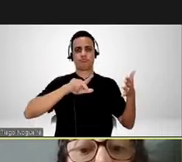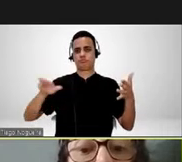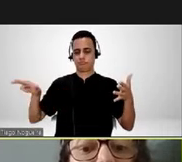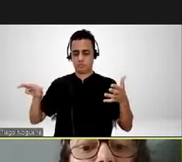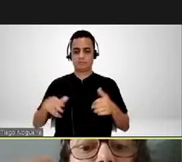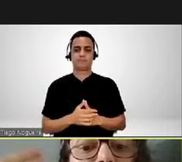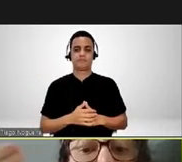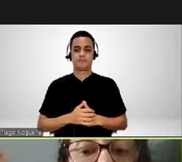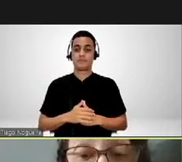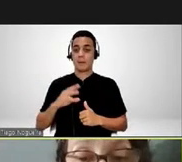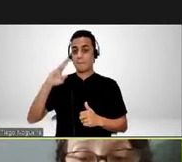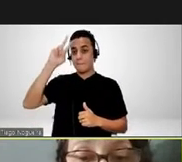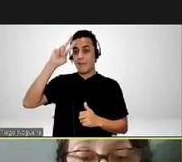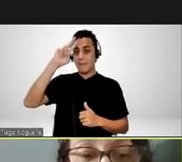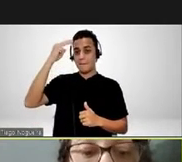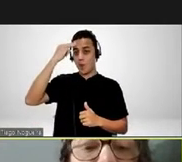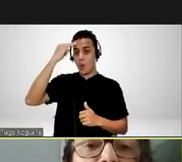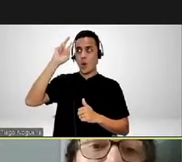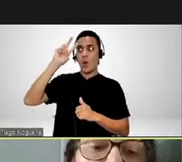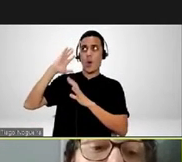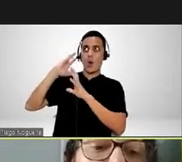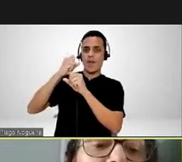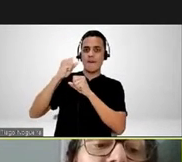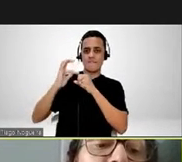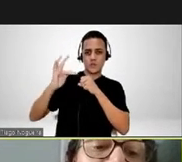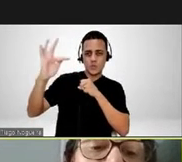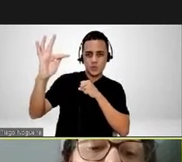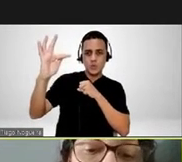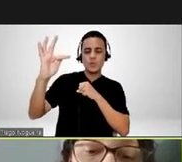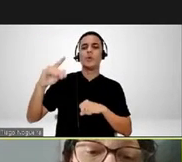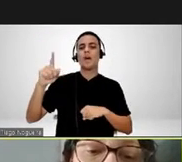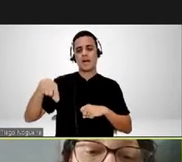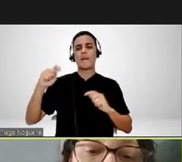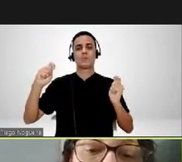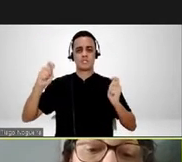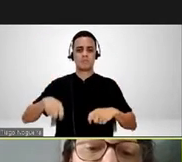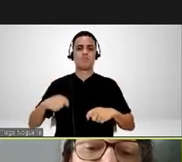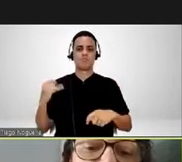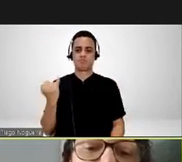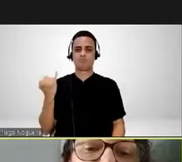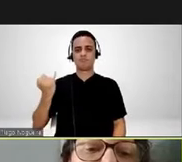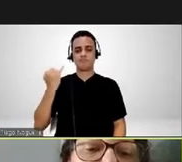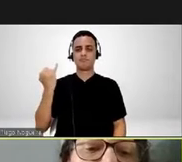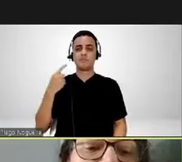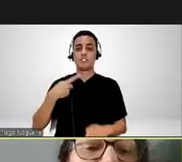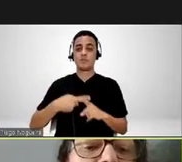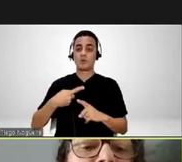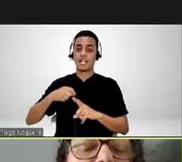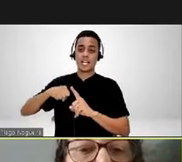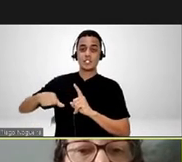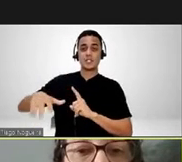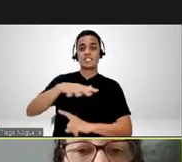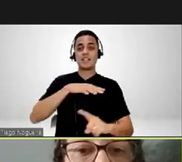essa memória de futuro se mostra uma possibilidade necessária, à medida que as sociedades